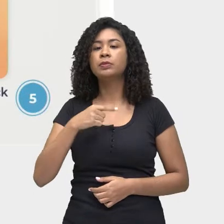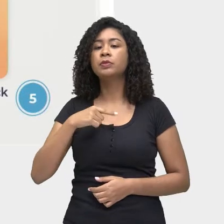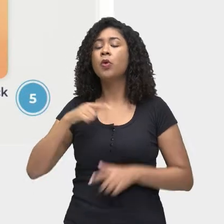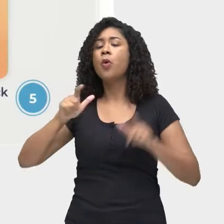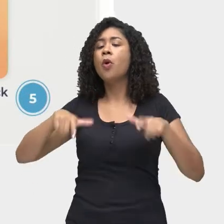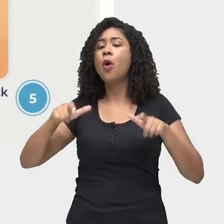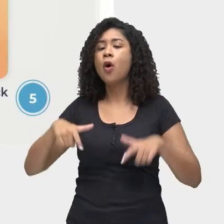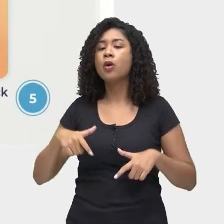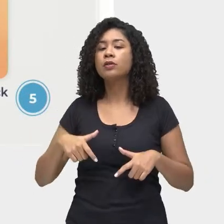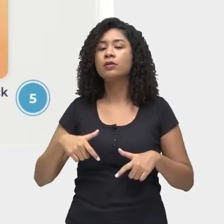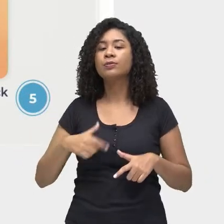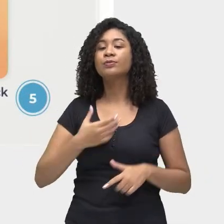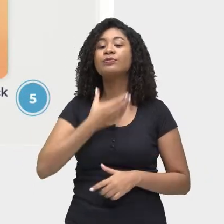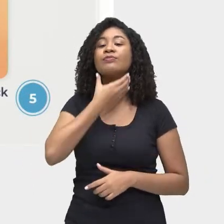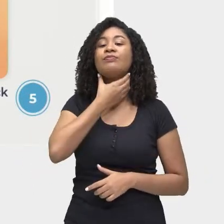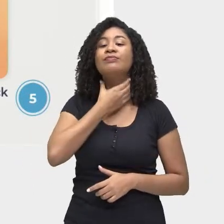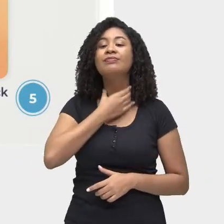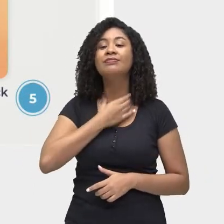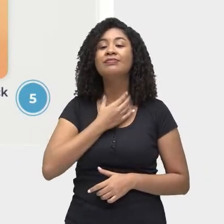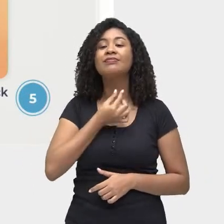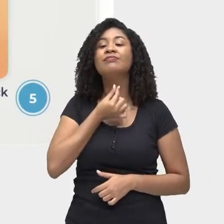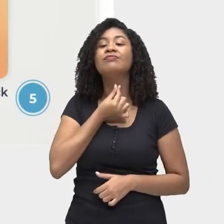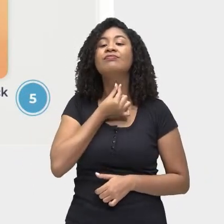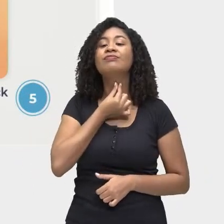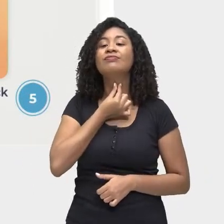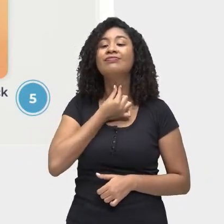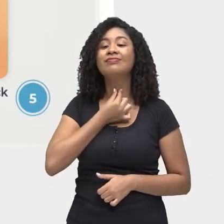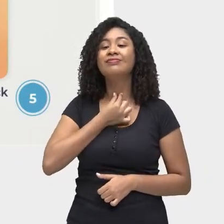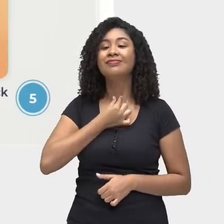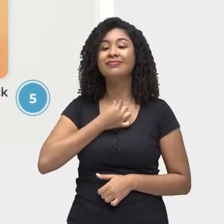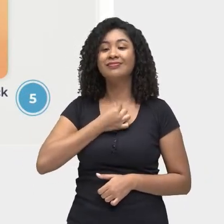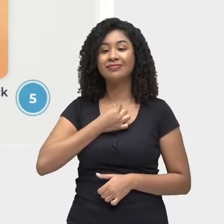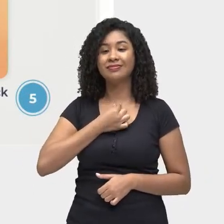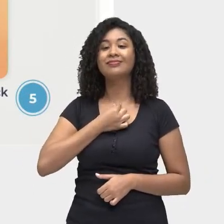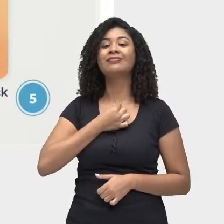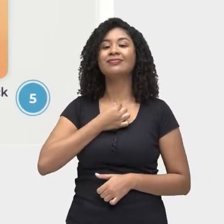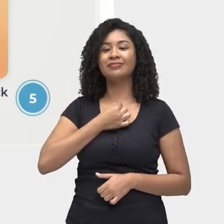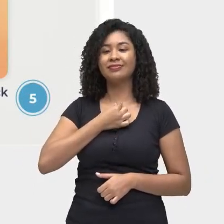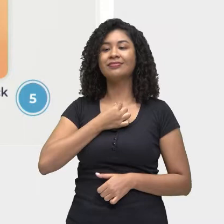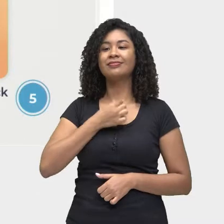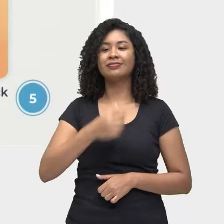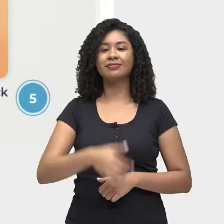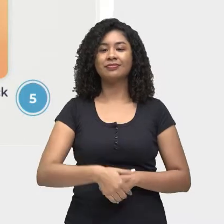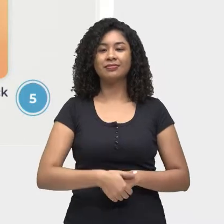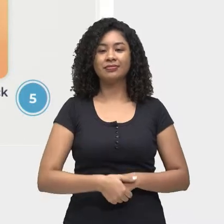aqui posteriormente no pescoço, Atrás aí